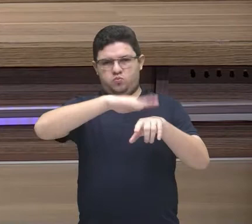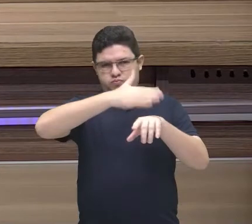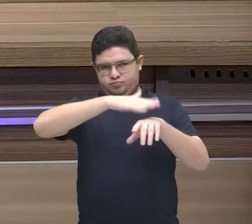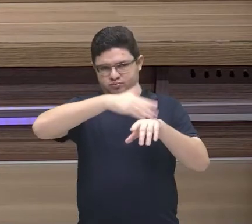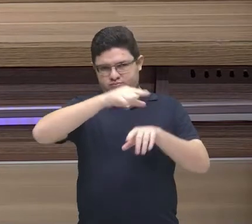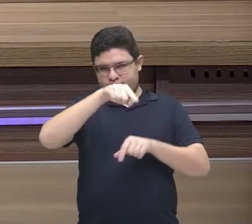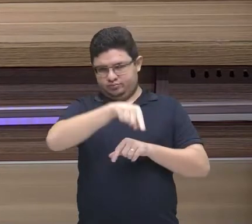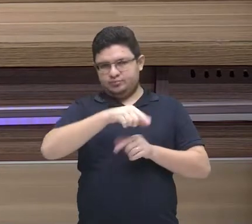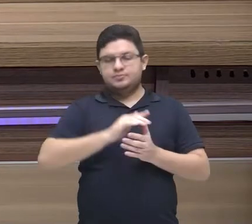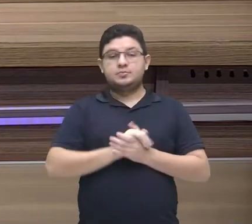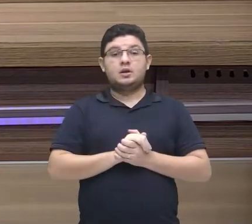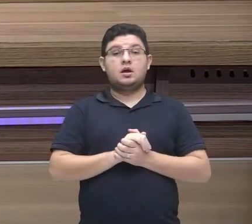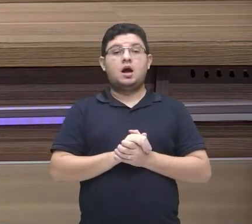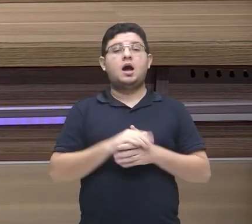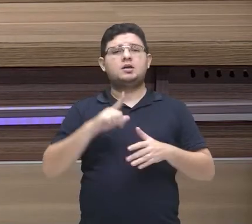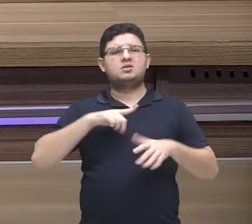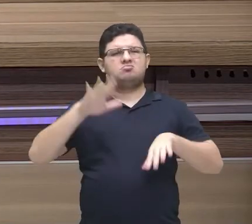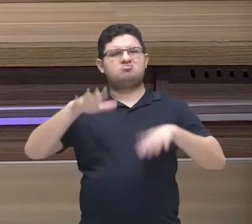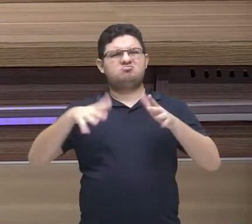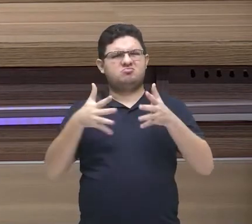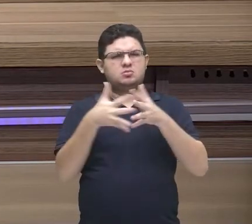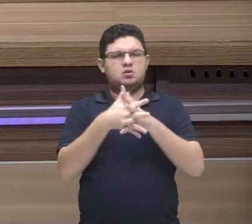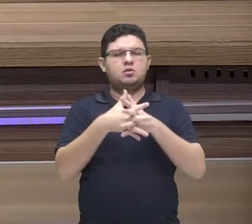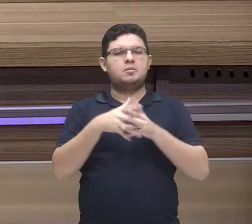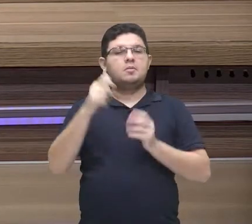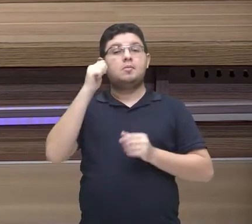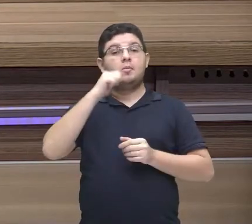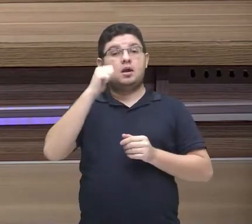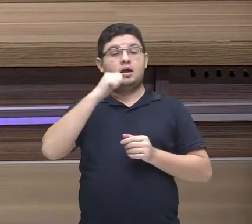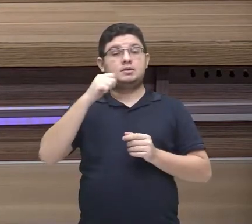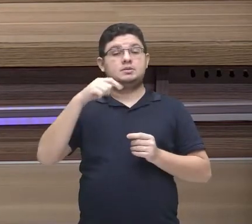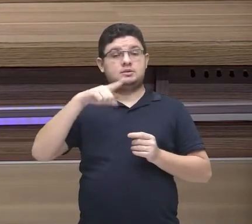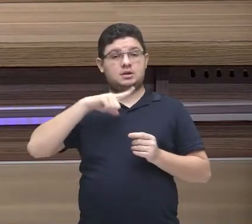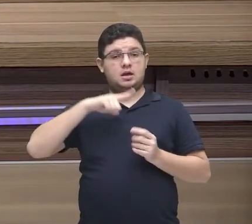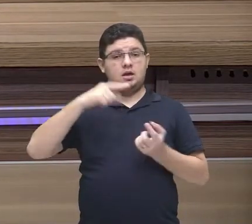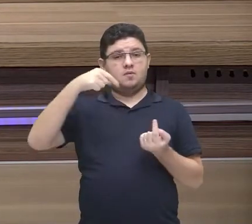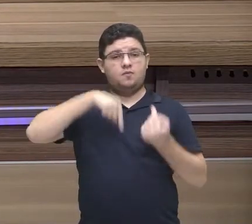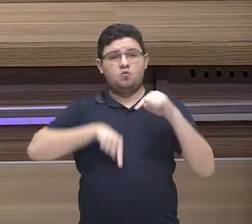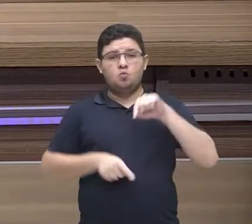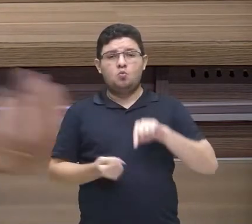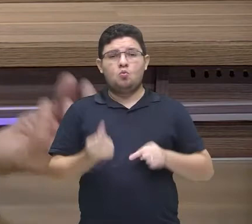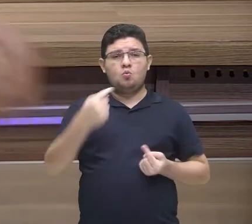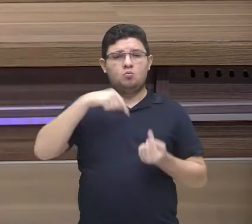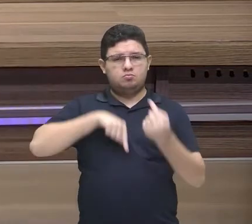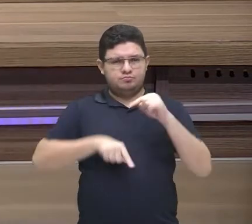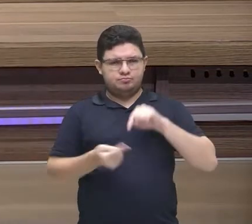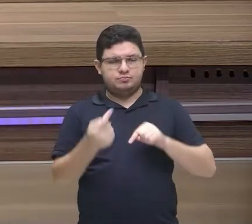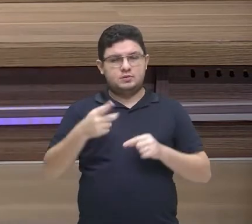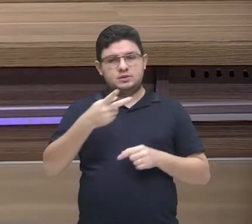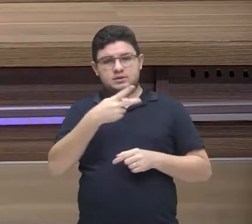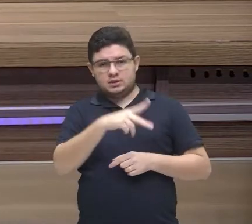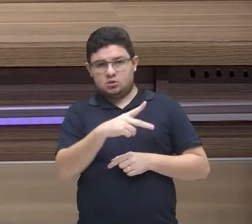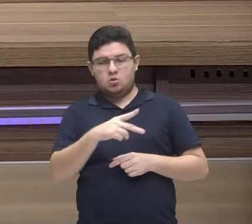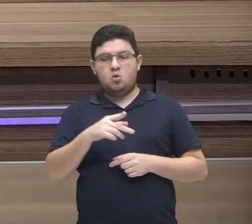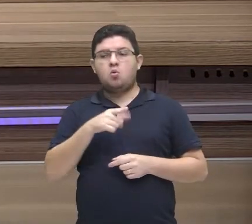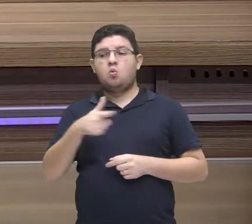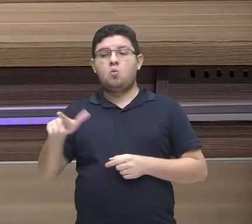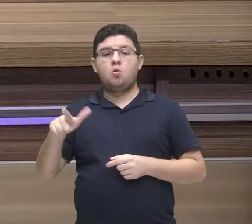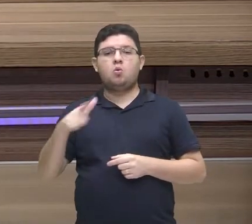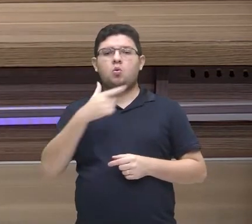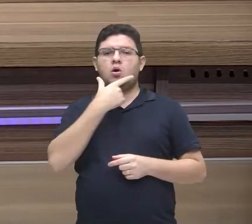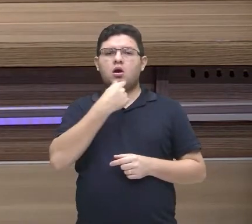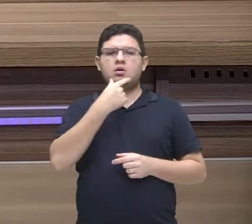têm o estímulo para o exercício da sexualidade. Os meninos também. Então, os adolescentes se